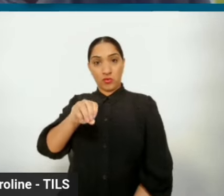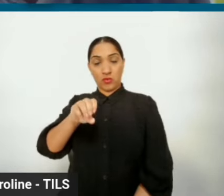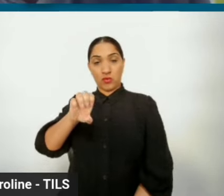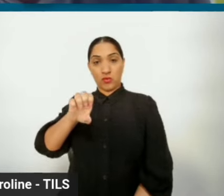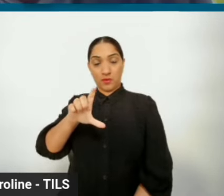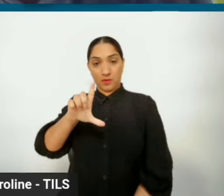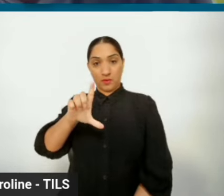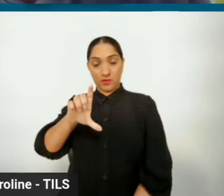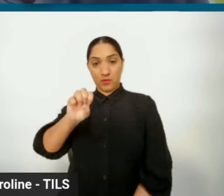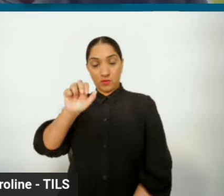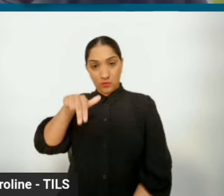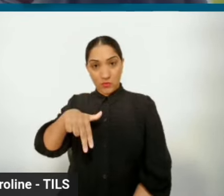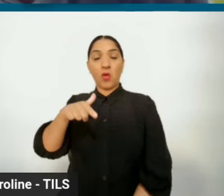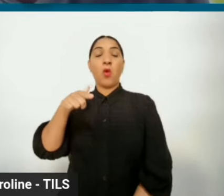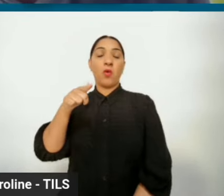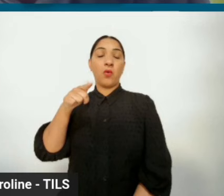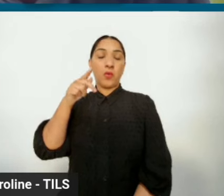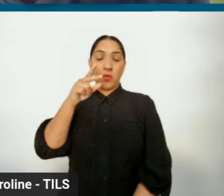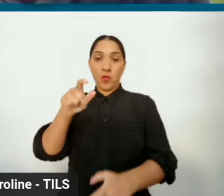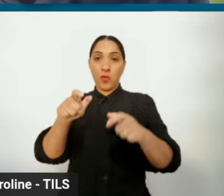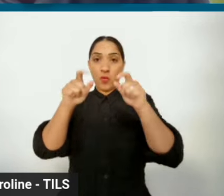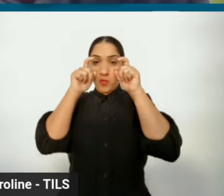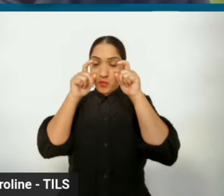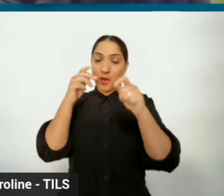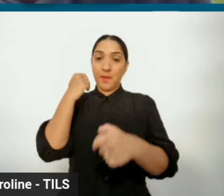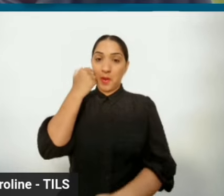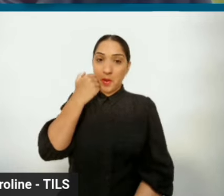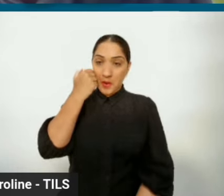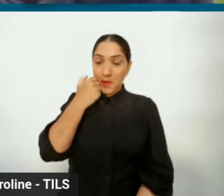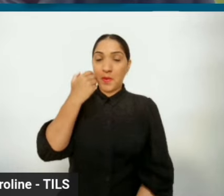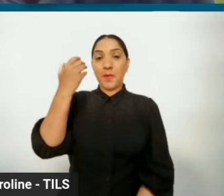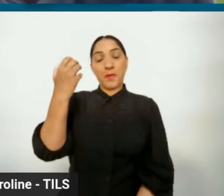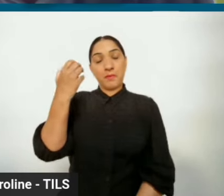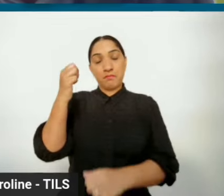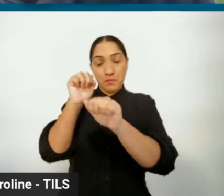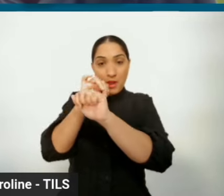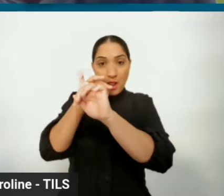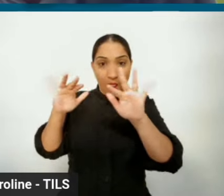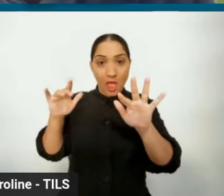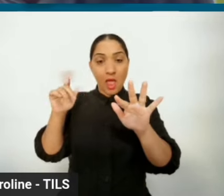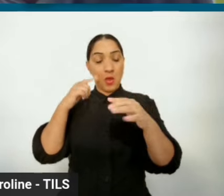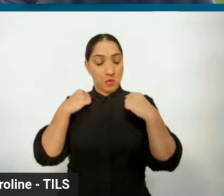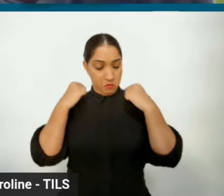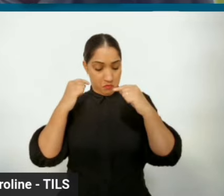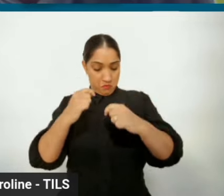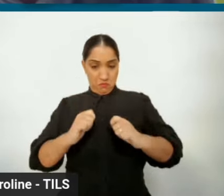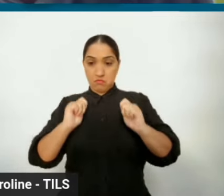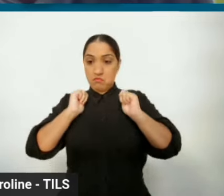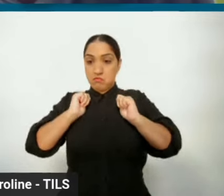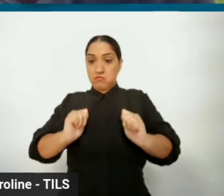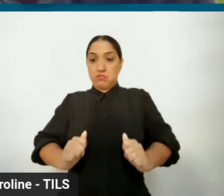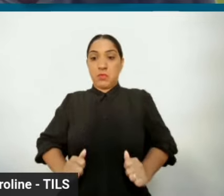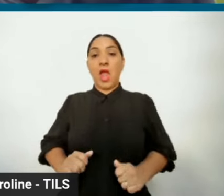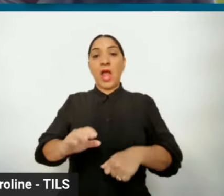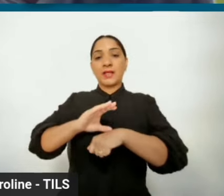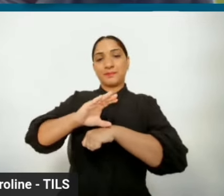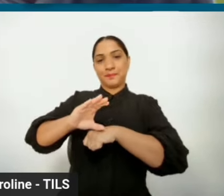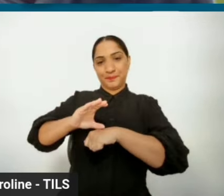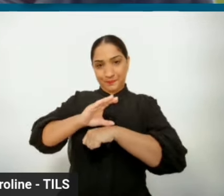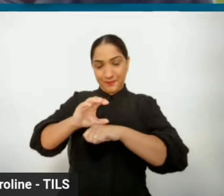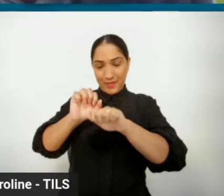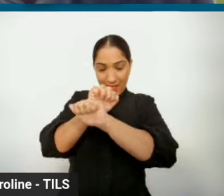pretos, uso óculos, estou de barba, uma camisa numa tonalidade cinza